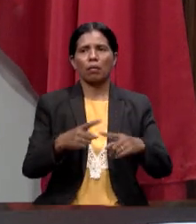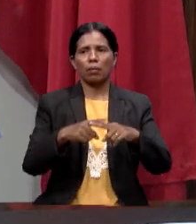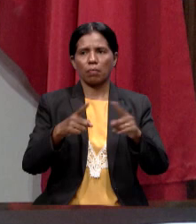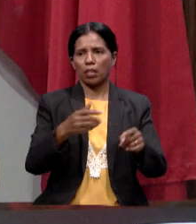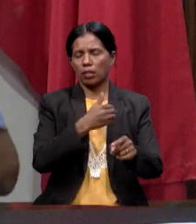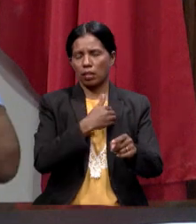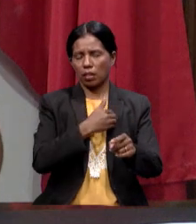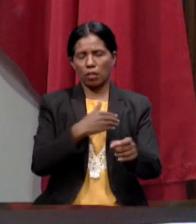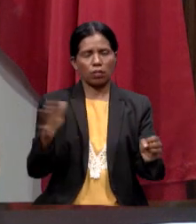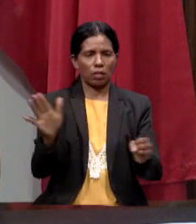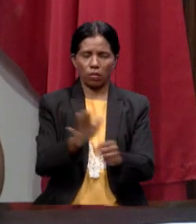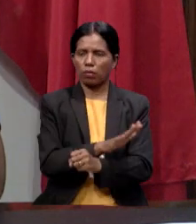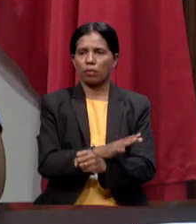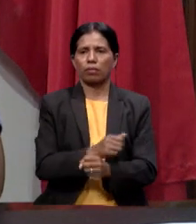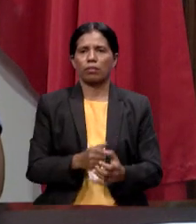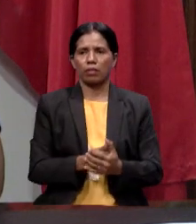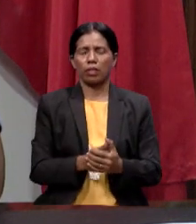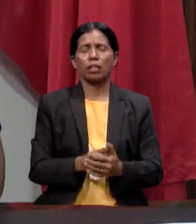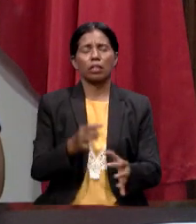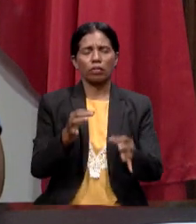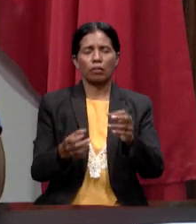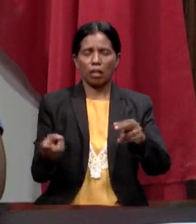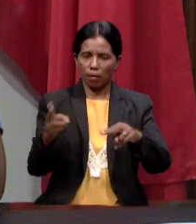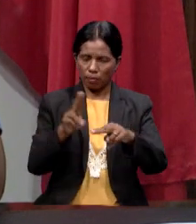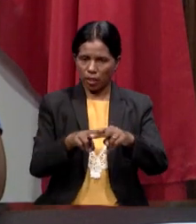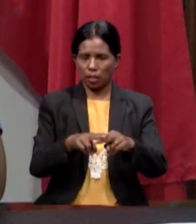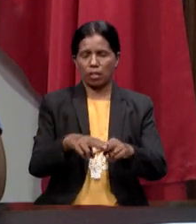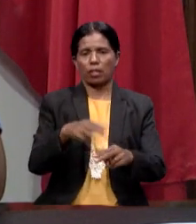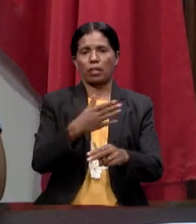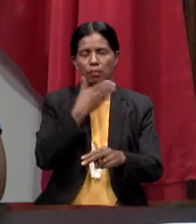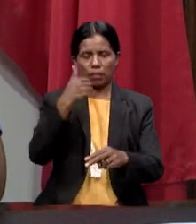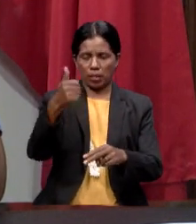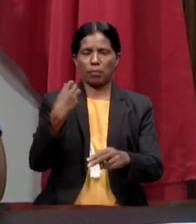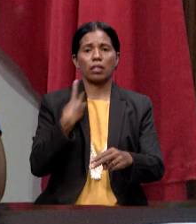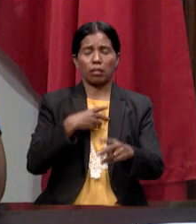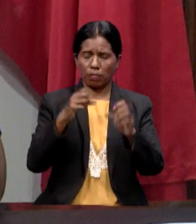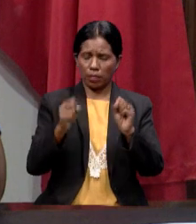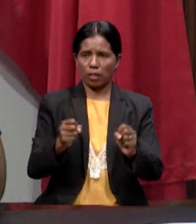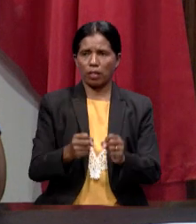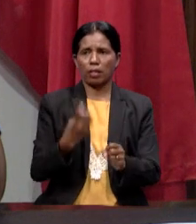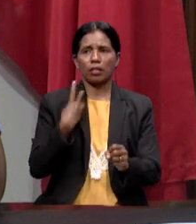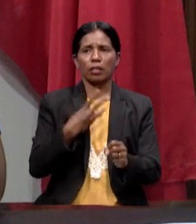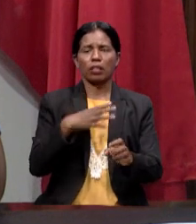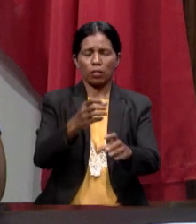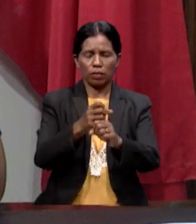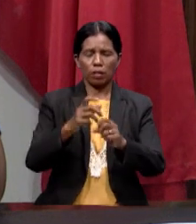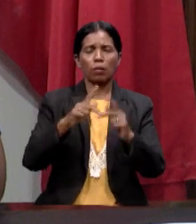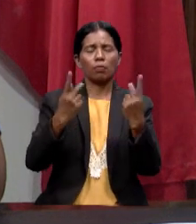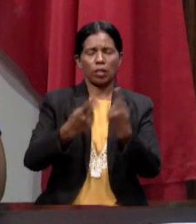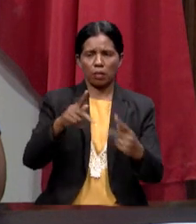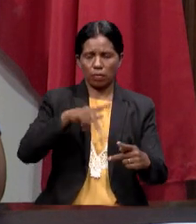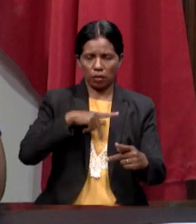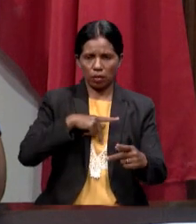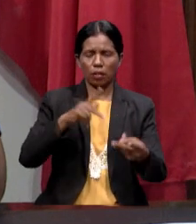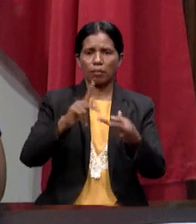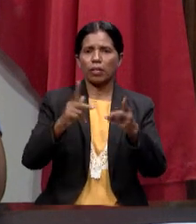com maximal, se bele, Macas Leutan, Diak Leutan, para Itabelé. Também tem que fazer o setor privado. O setor privado não é parceiro